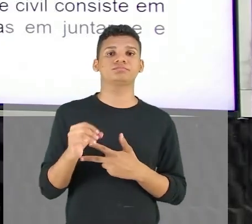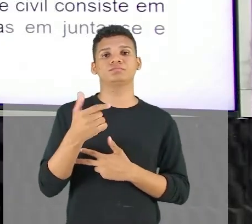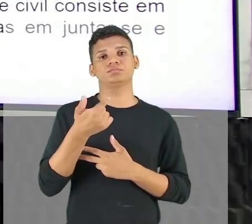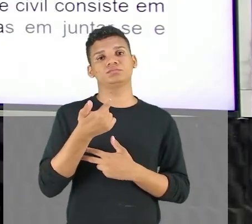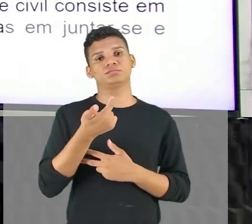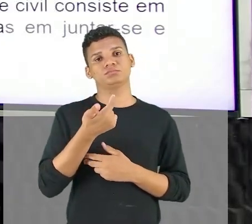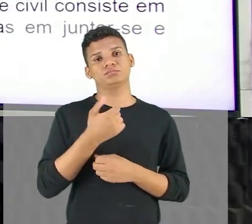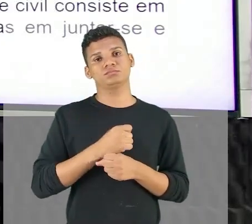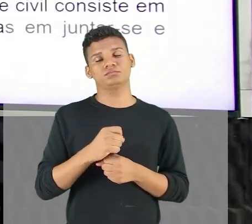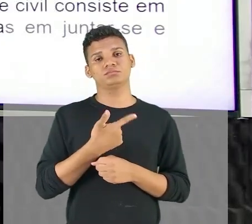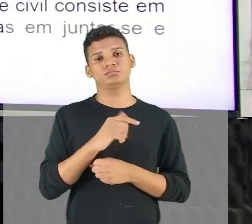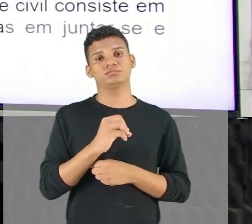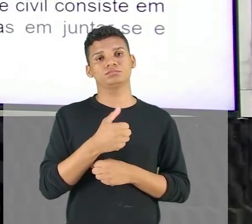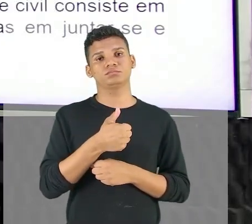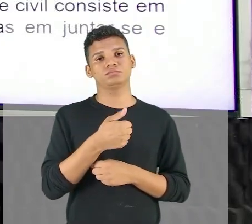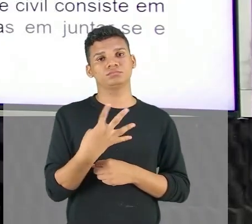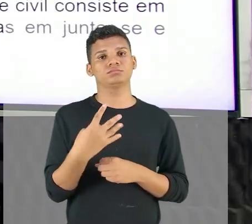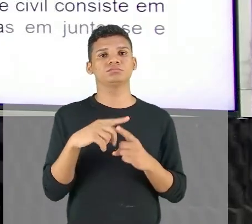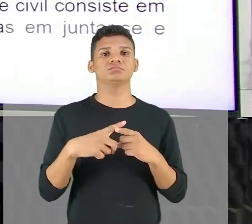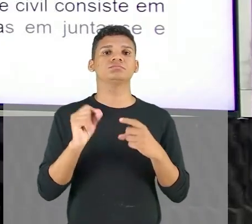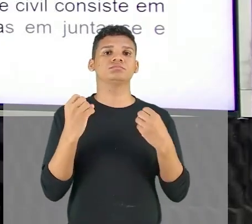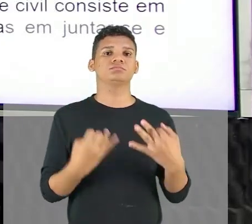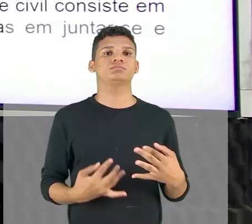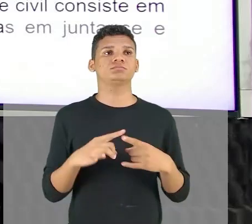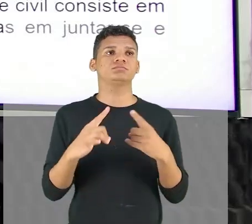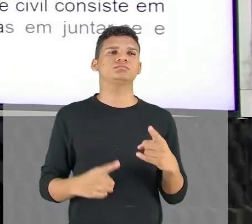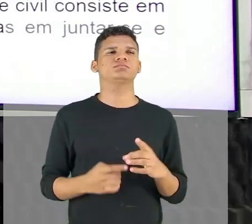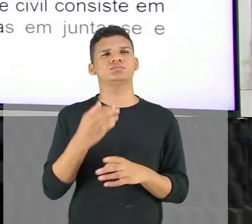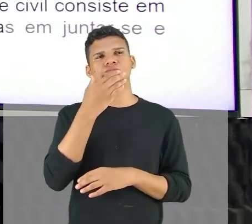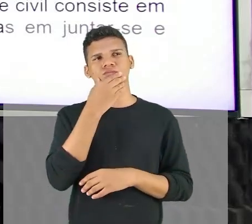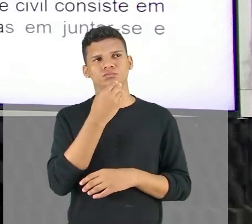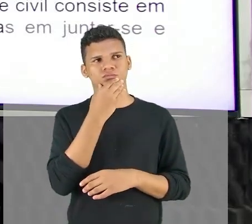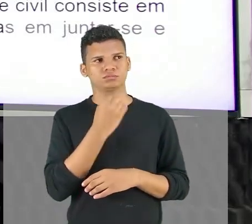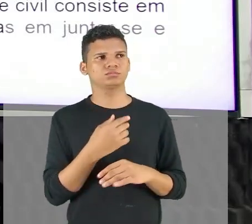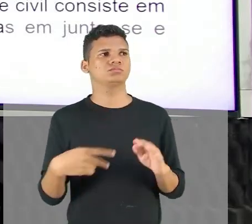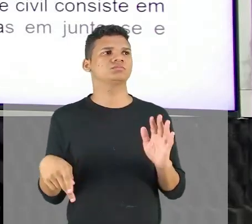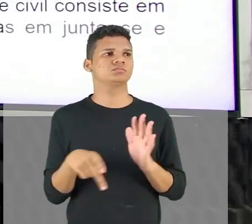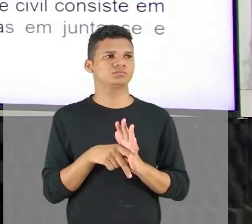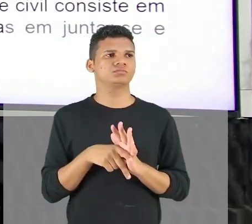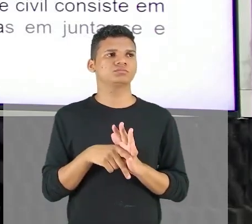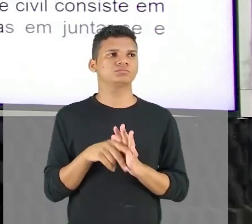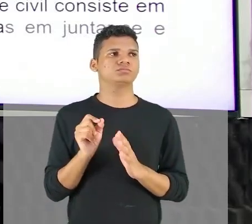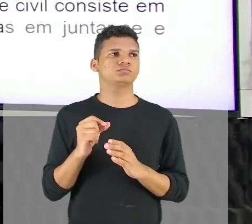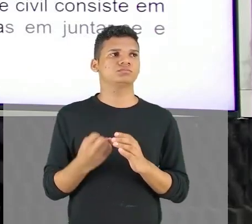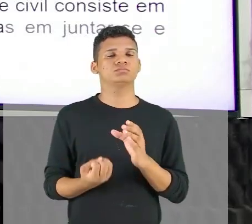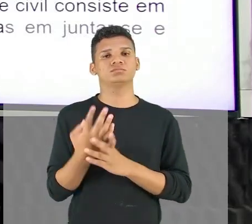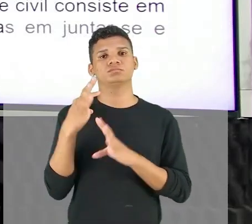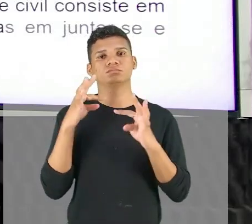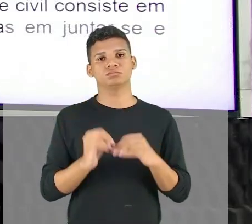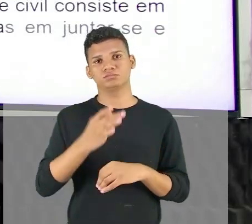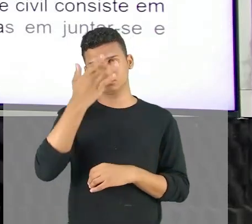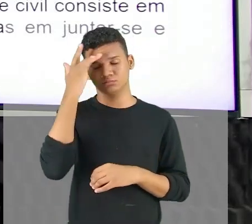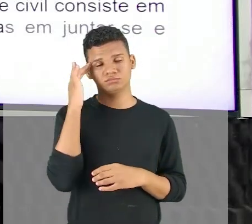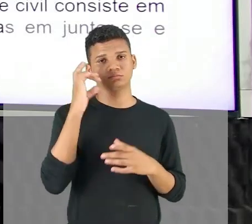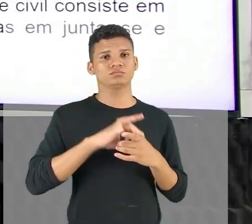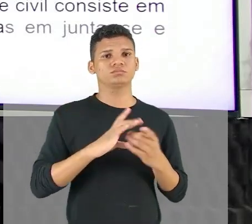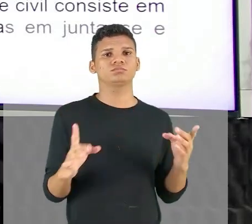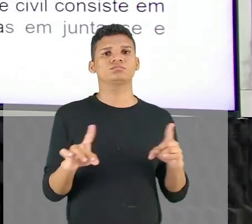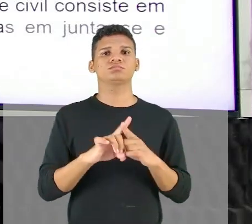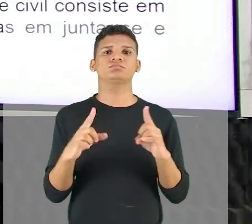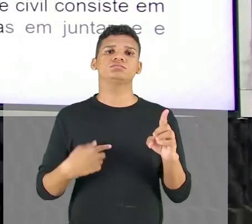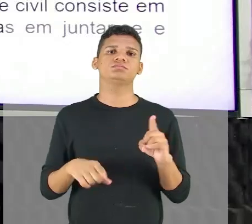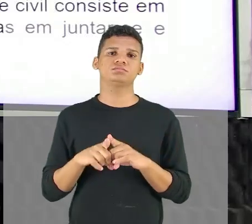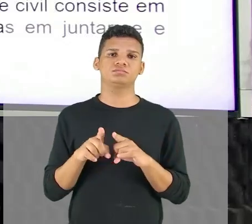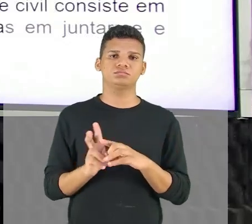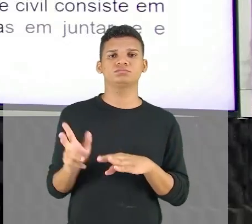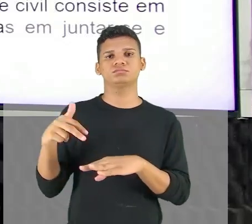2014. Olha só o que diz a questão. Sendo os homens, por natureza, todos livres, iguais e